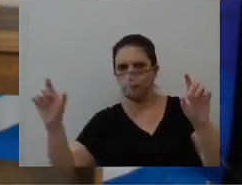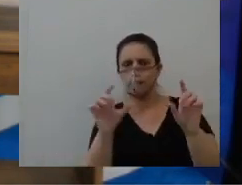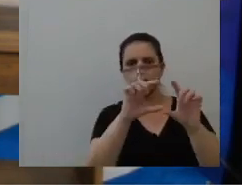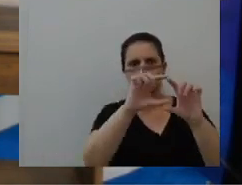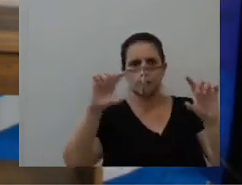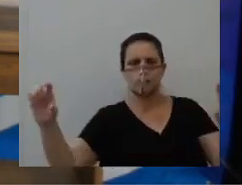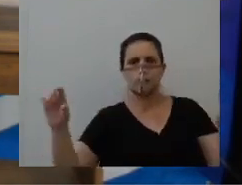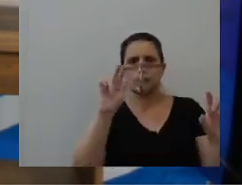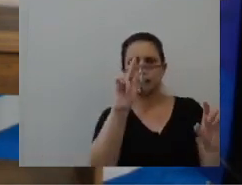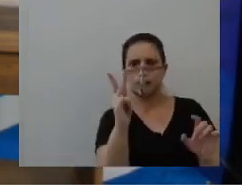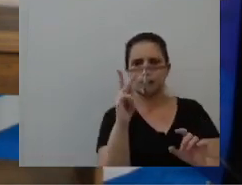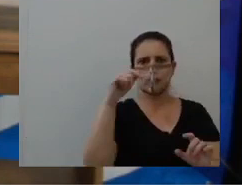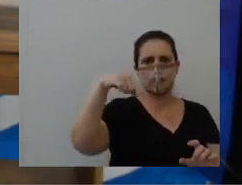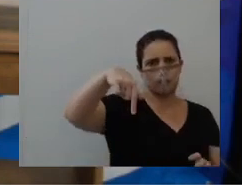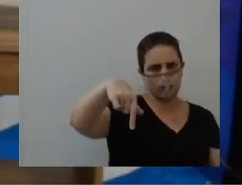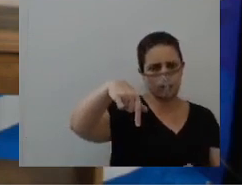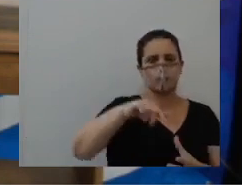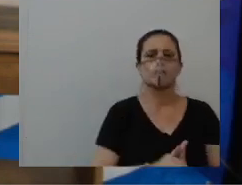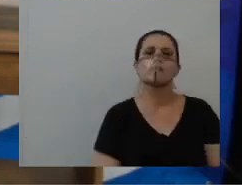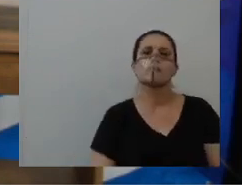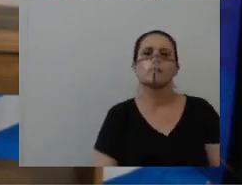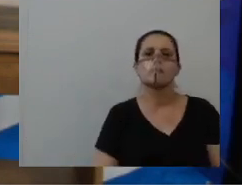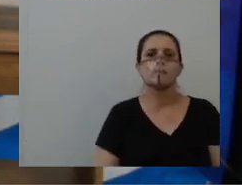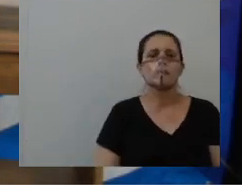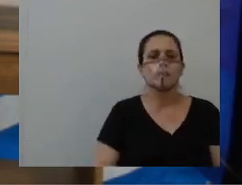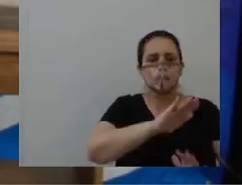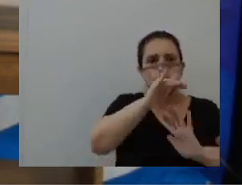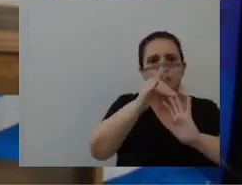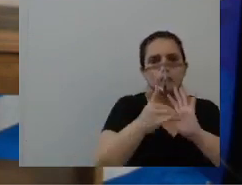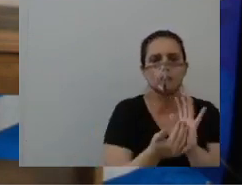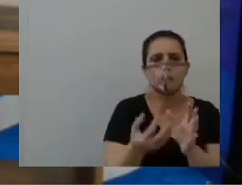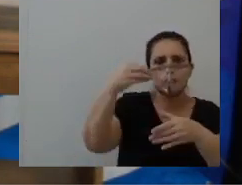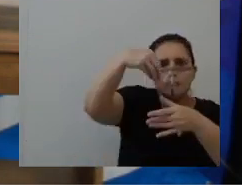são as HQs. Ok? Então, ó, tudo que tem